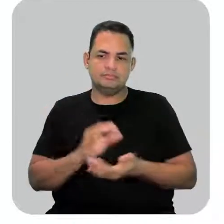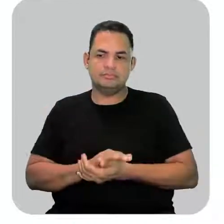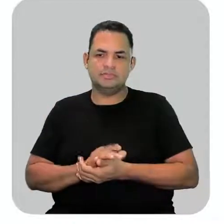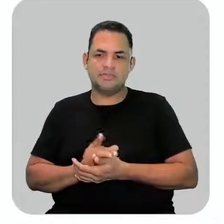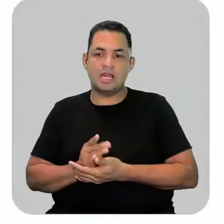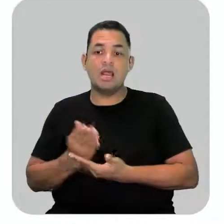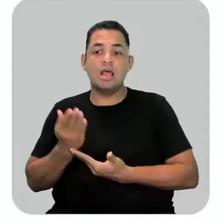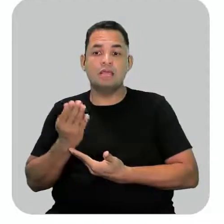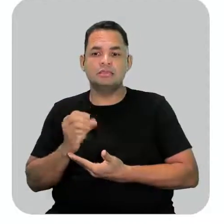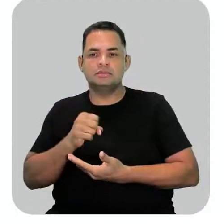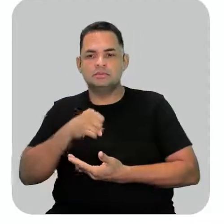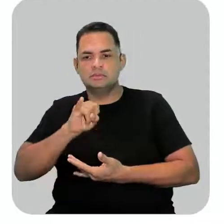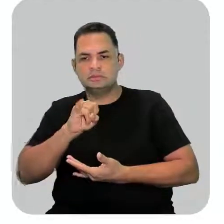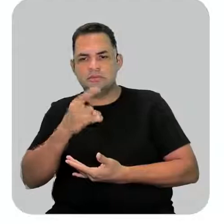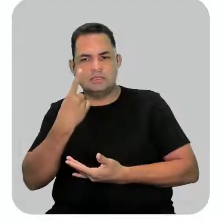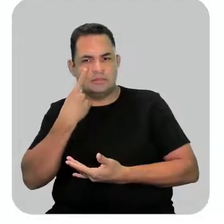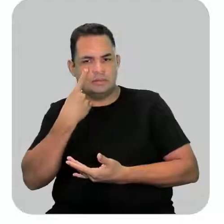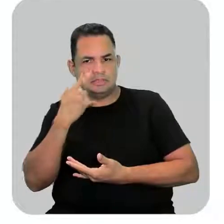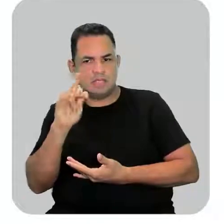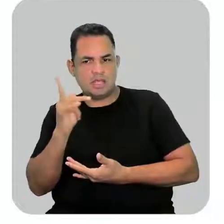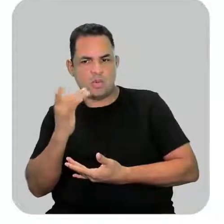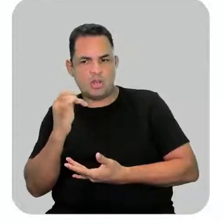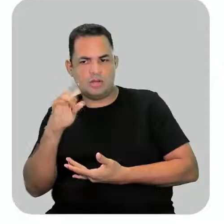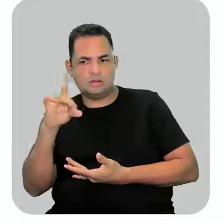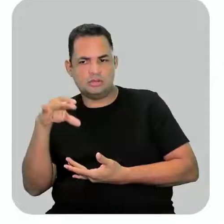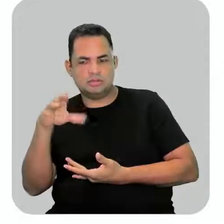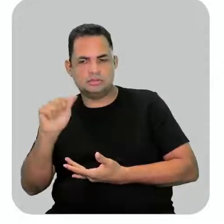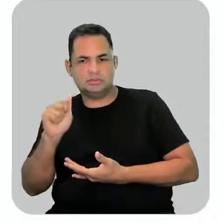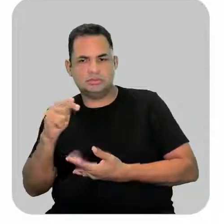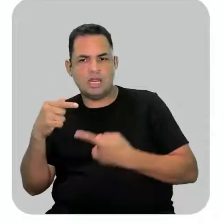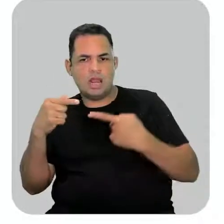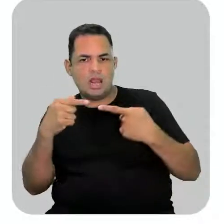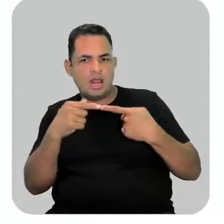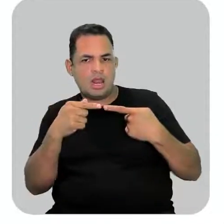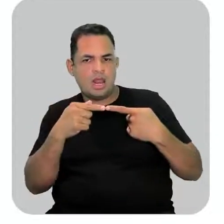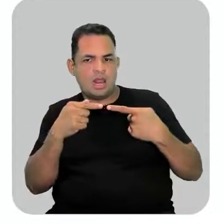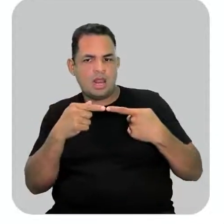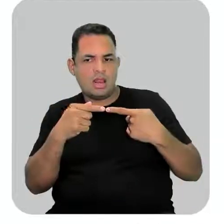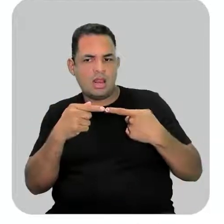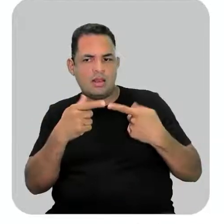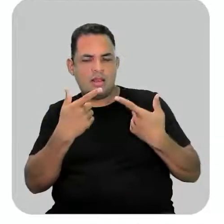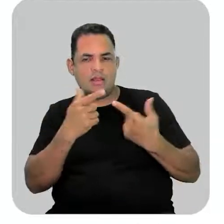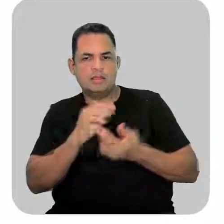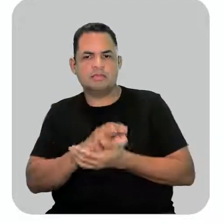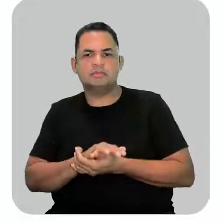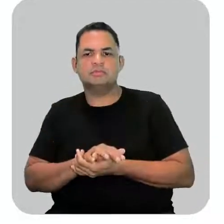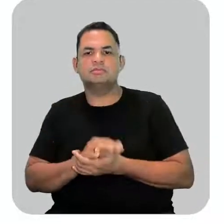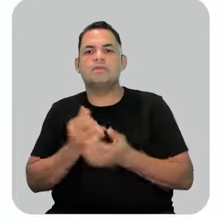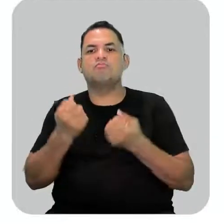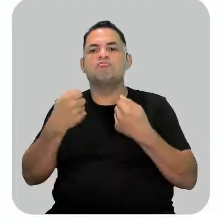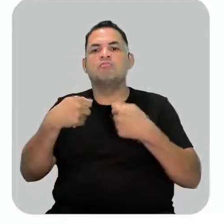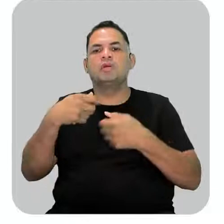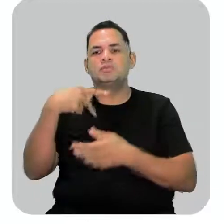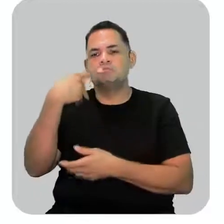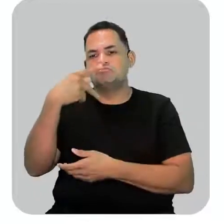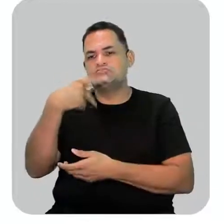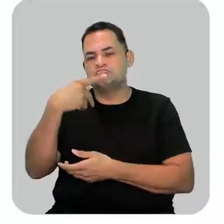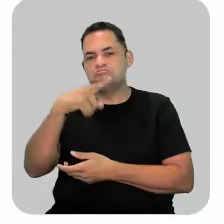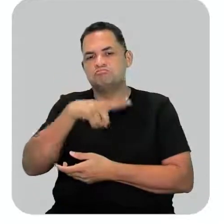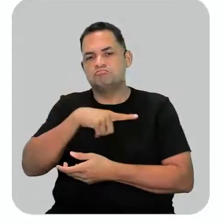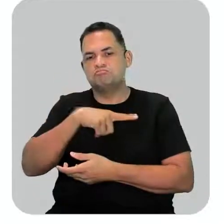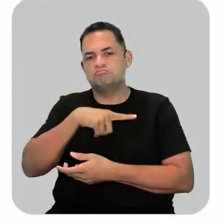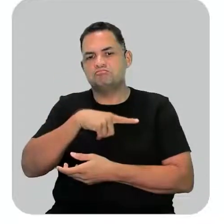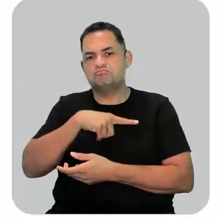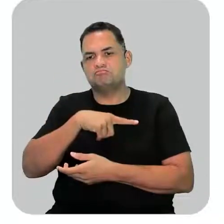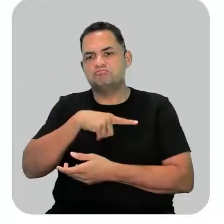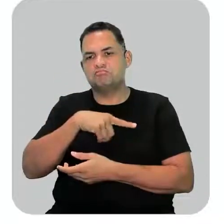eu vejo uma hidroxila ligada a um carbono saturado, aí eu posso dizer que eu tenho